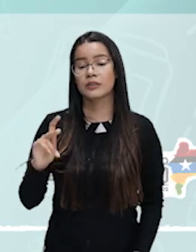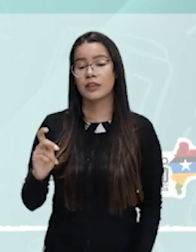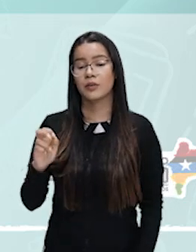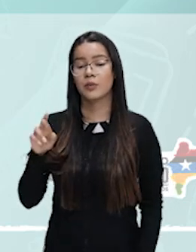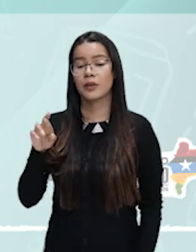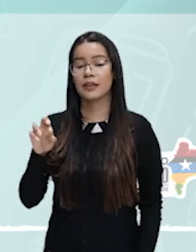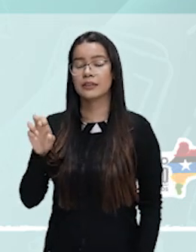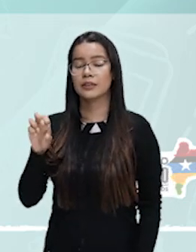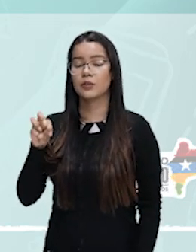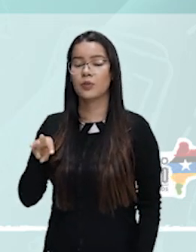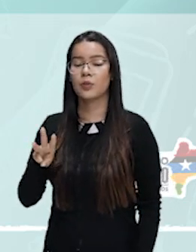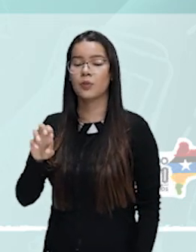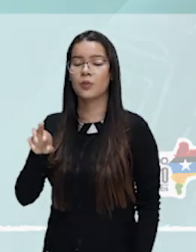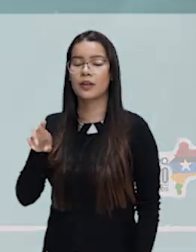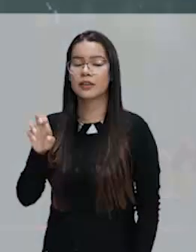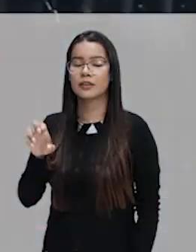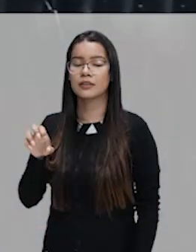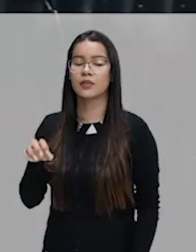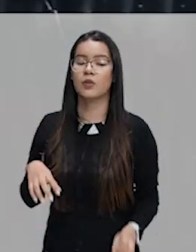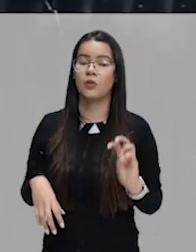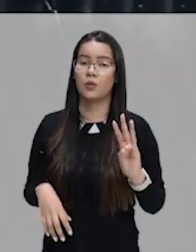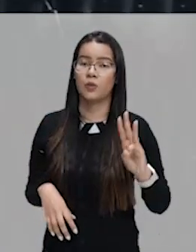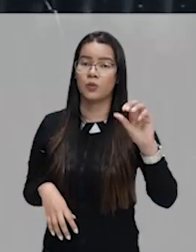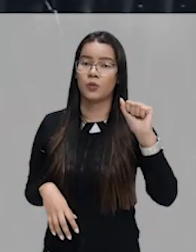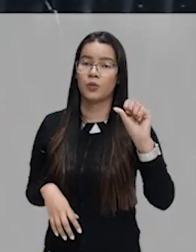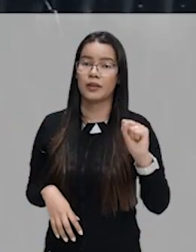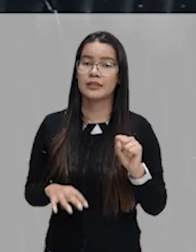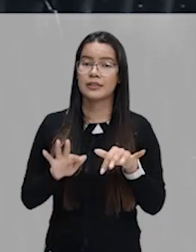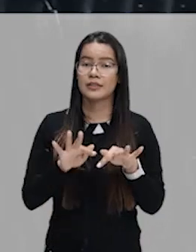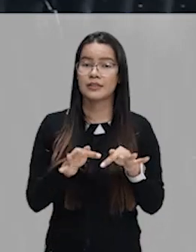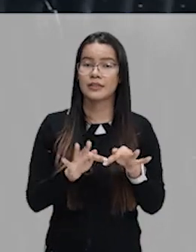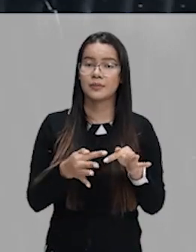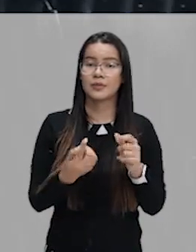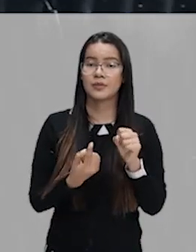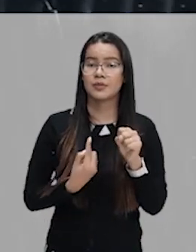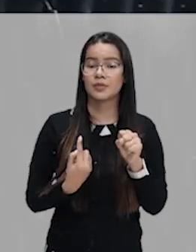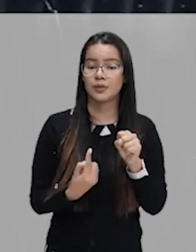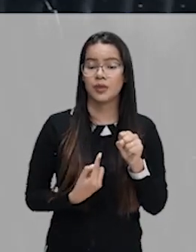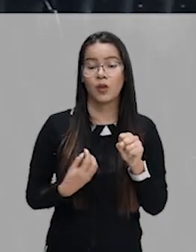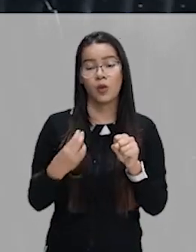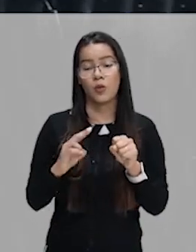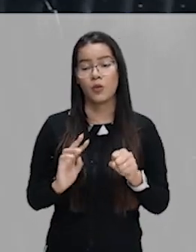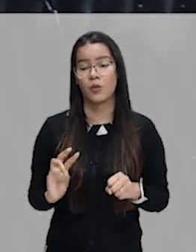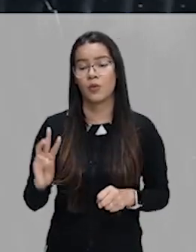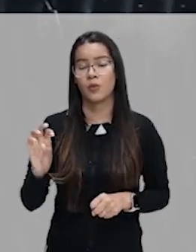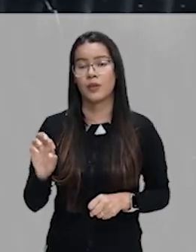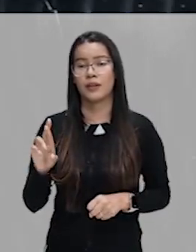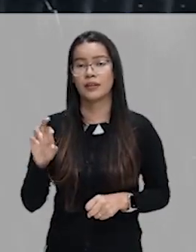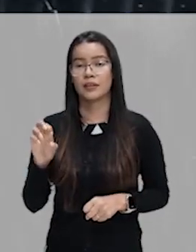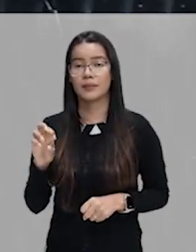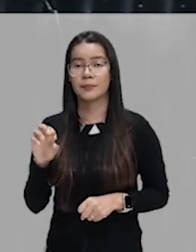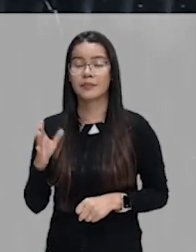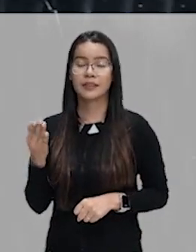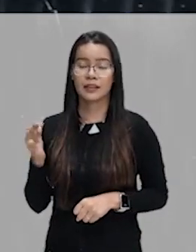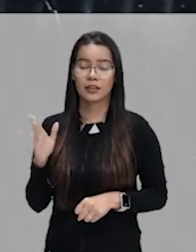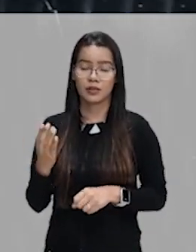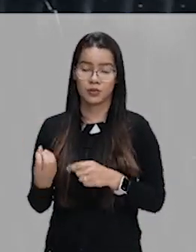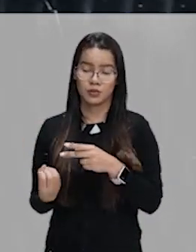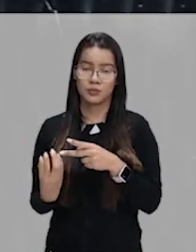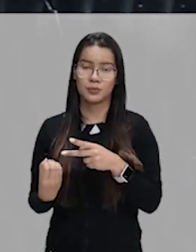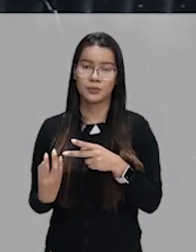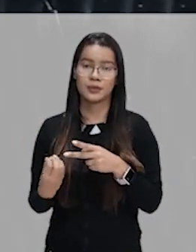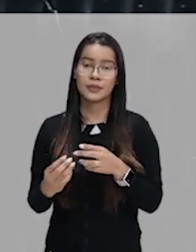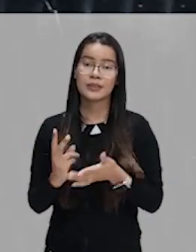is, no singular, e were é o passado de are, usado então no plural, sempre usando os